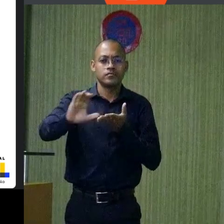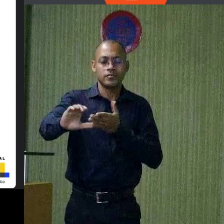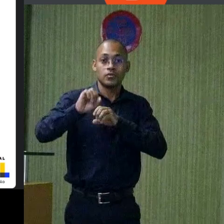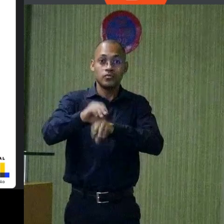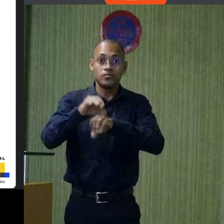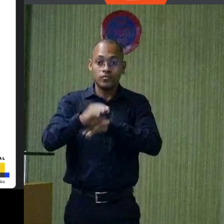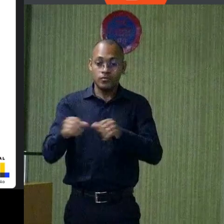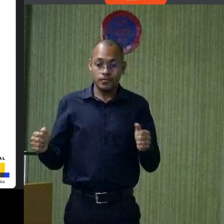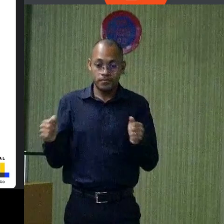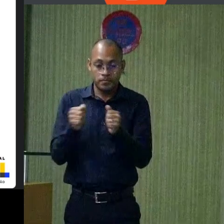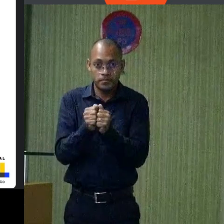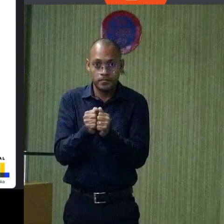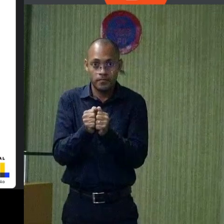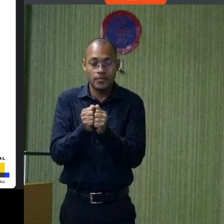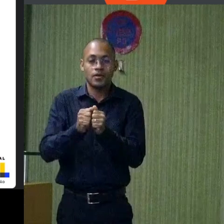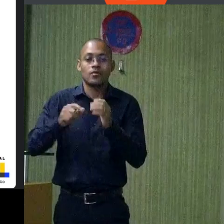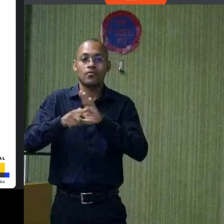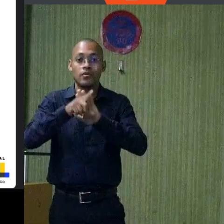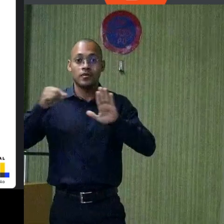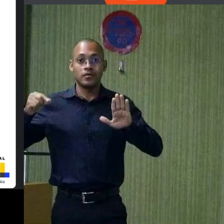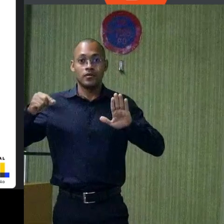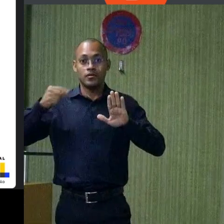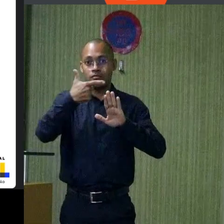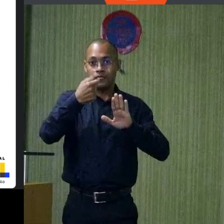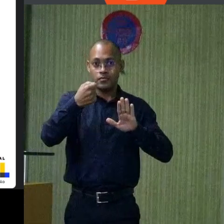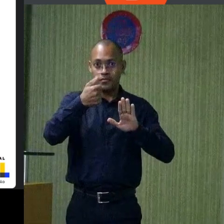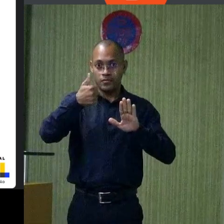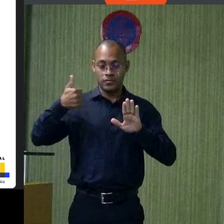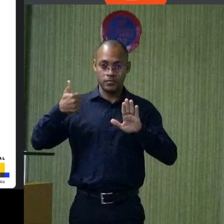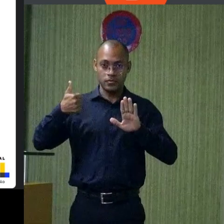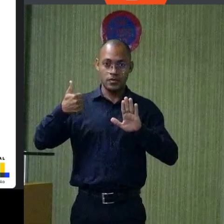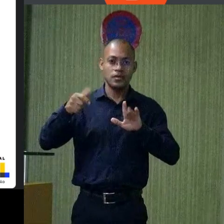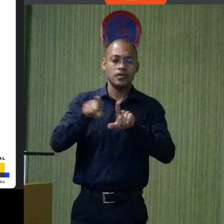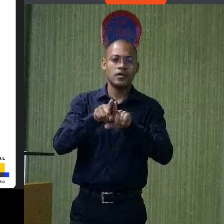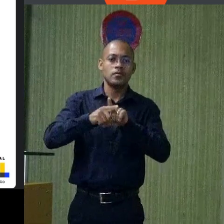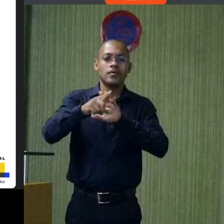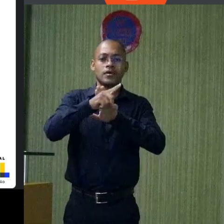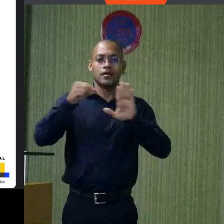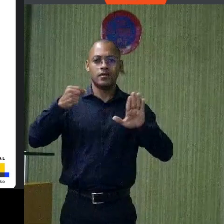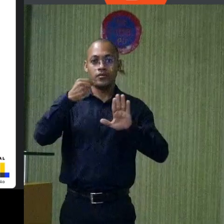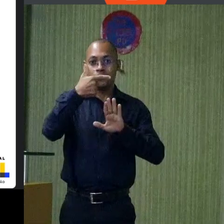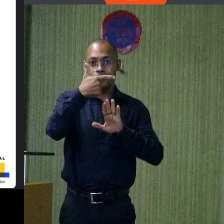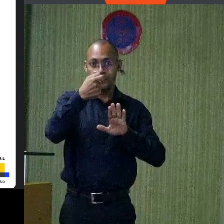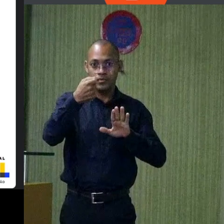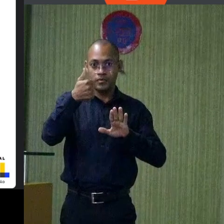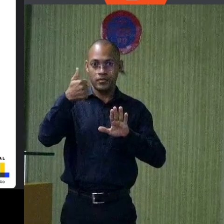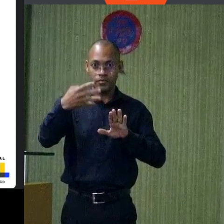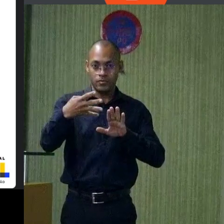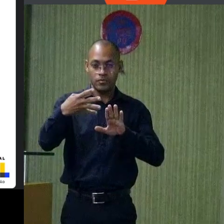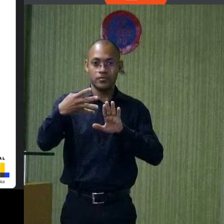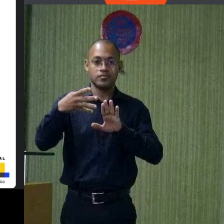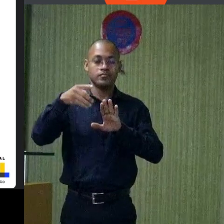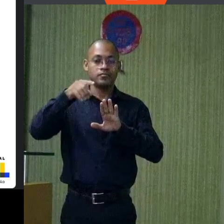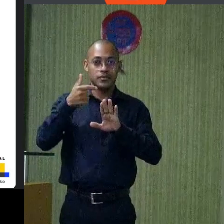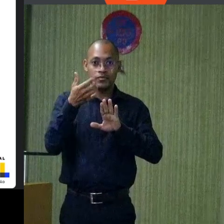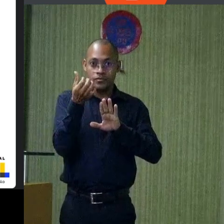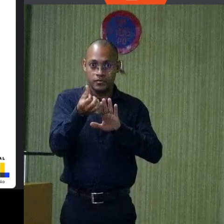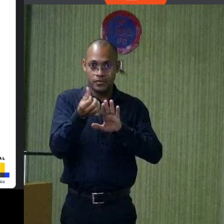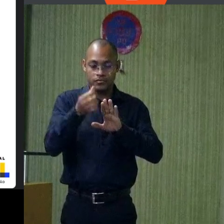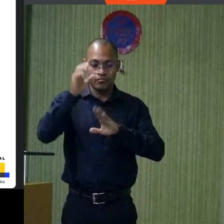consonância com o disposto no artigo 211 parágrafo 7º e artigo 214 inciso 6º da Constituição